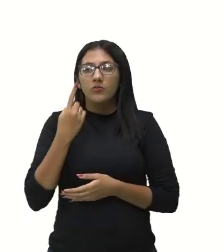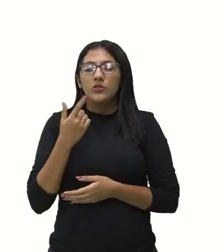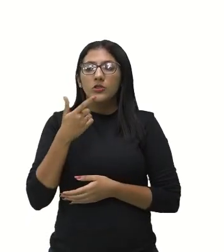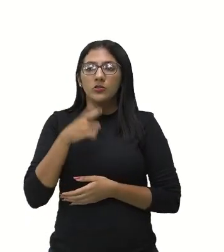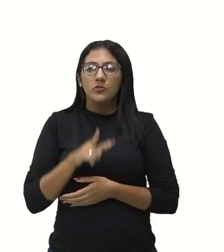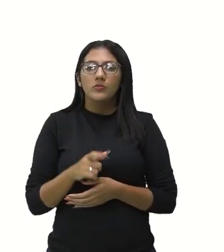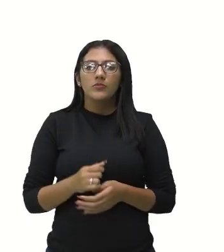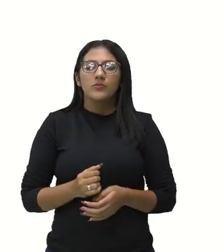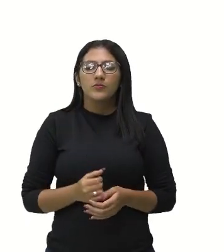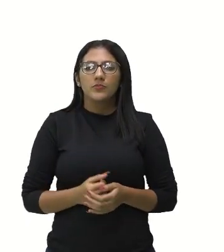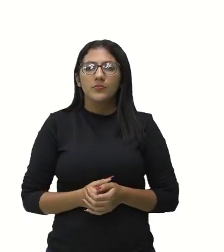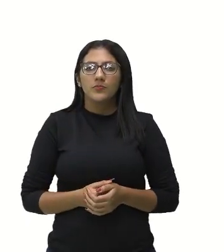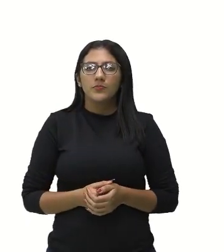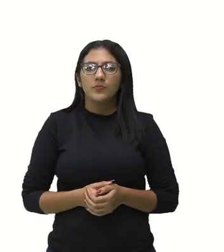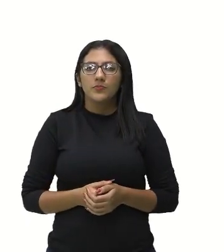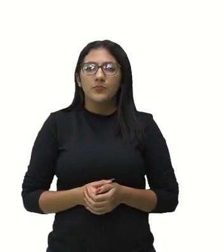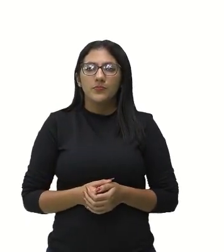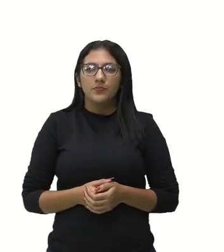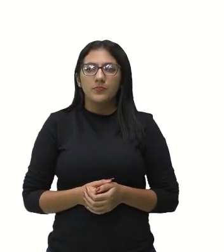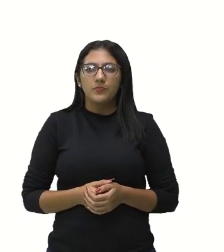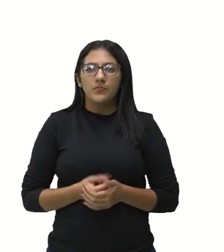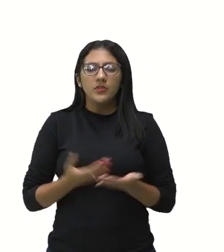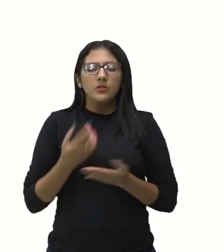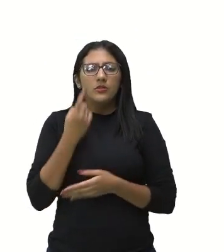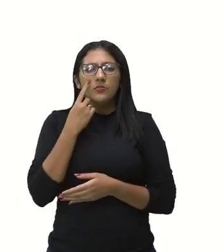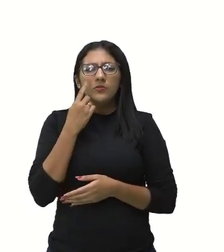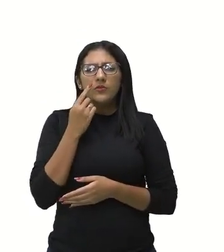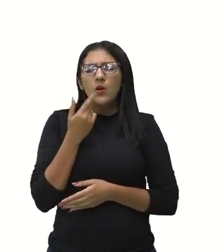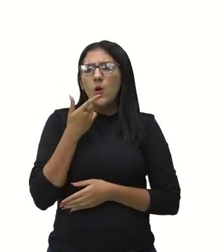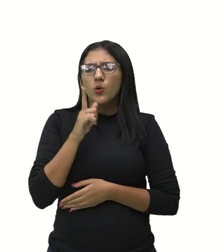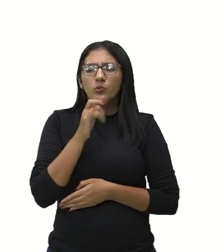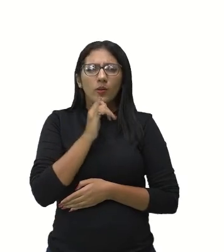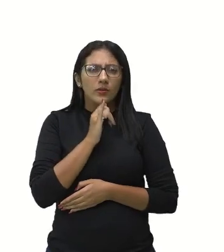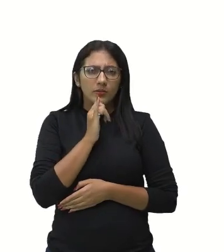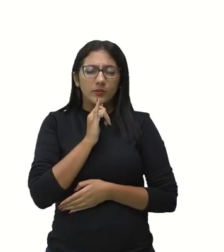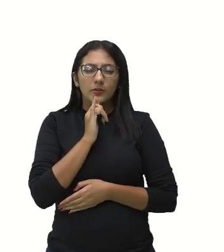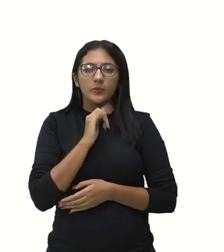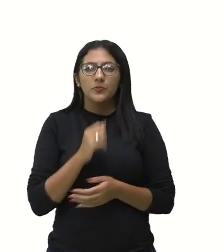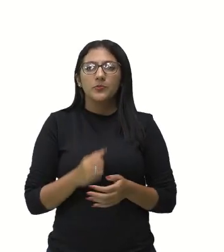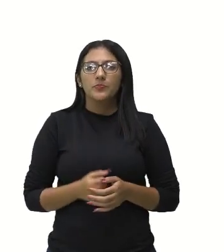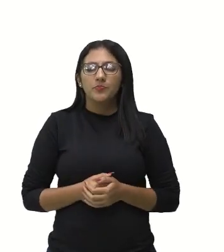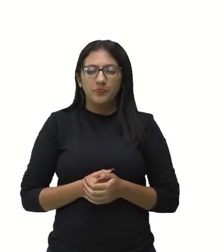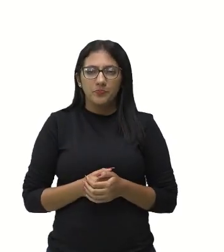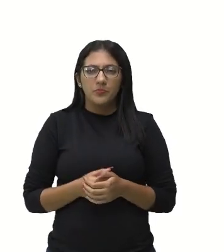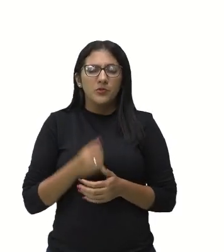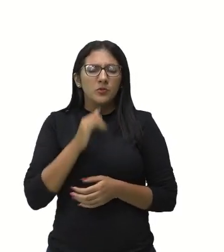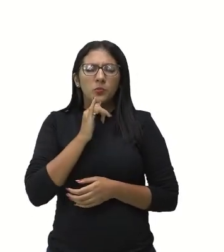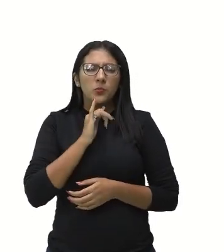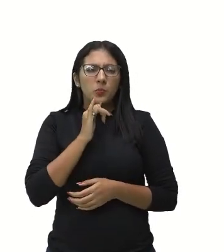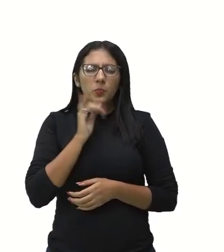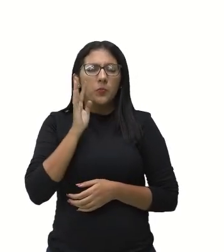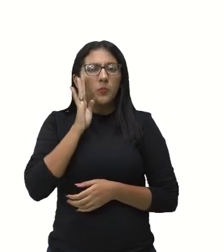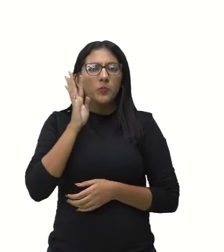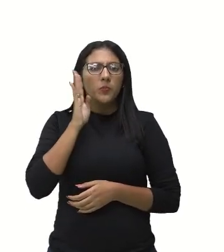algum tempo ainda, né? Para a gente fazer aqui um pequeno exemplo. Olha só, vamos supor, tá?